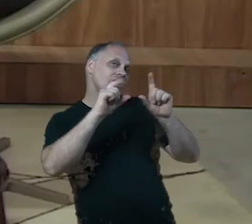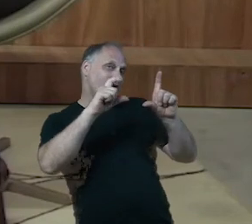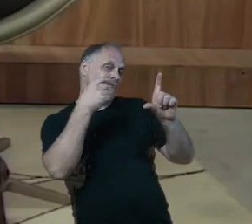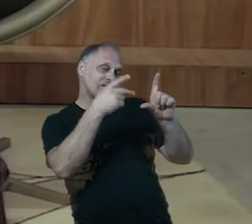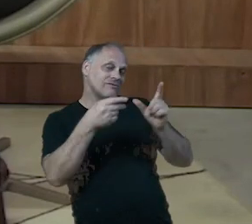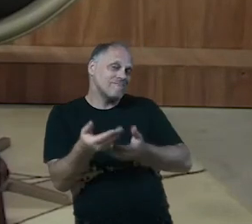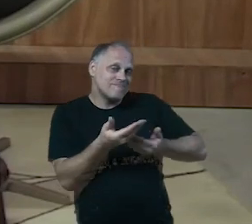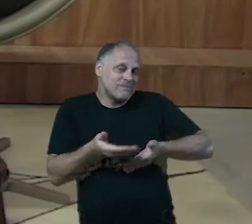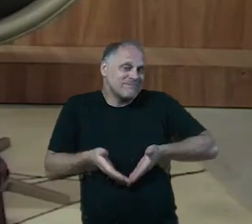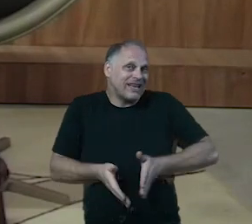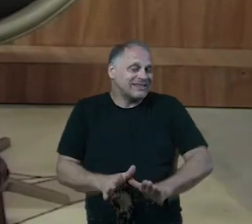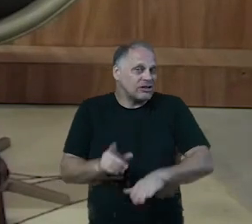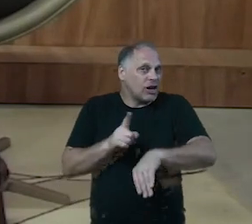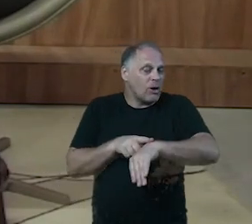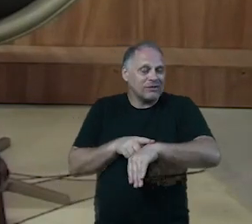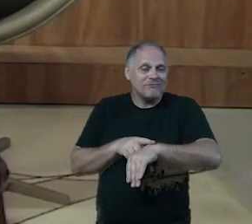sim, normalmente a gente